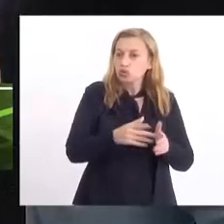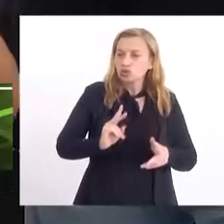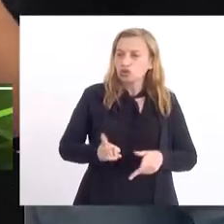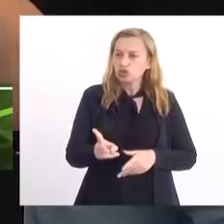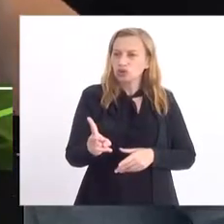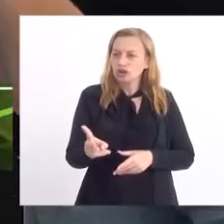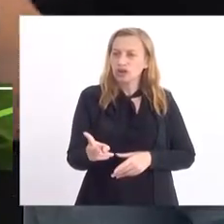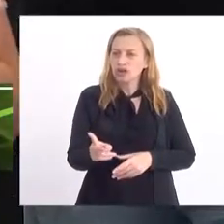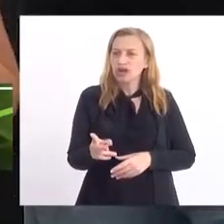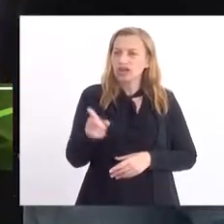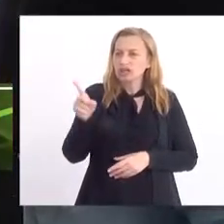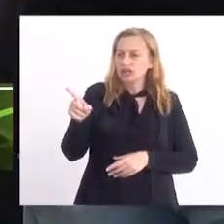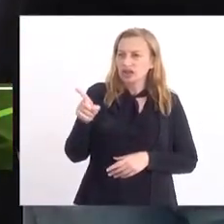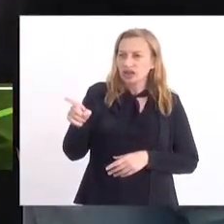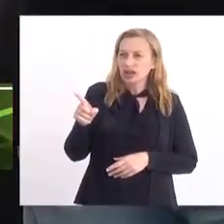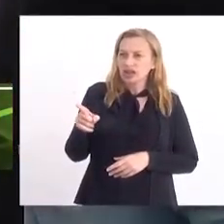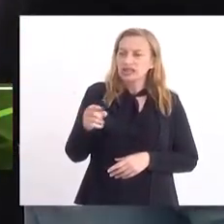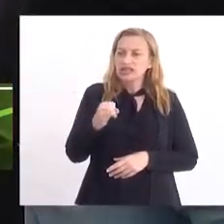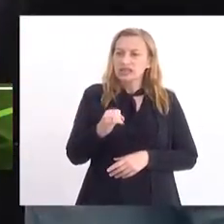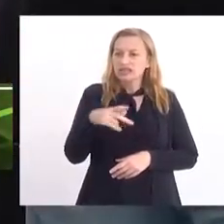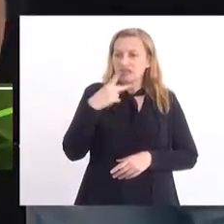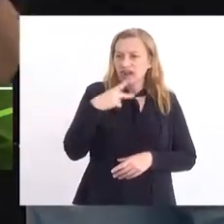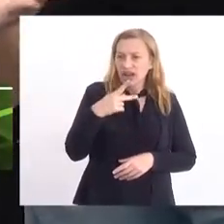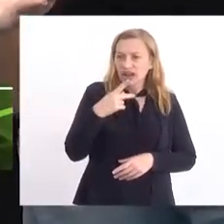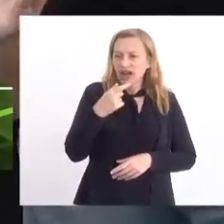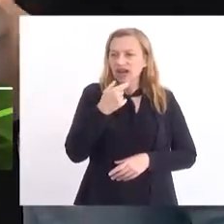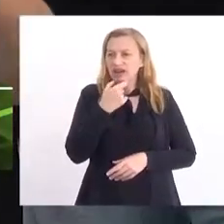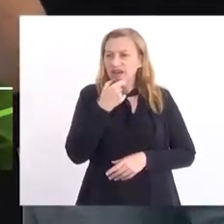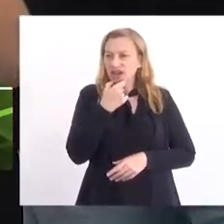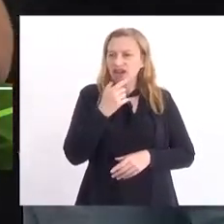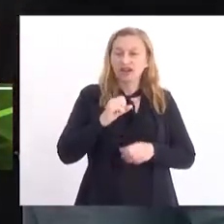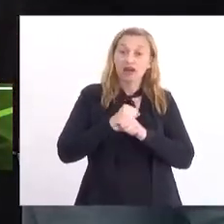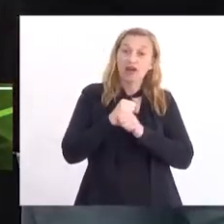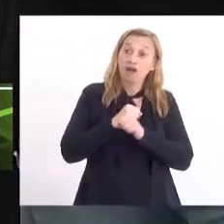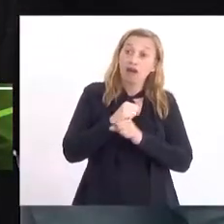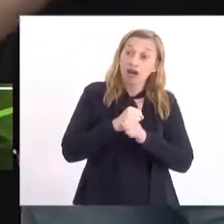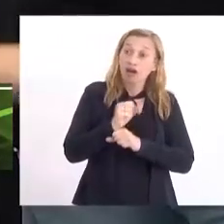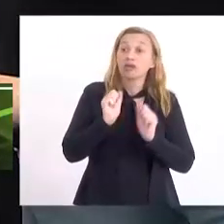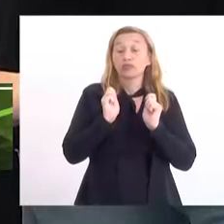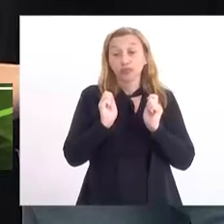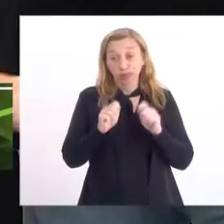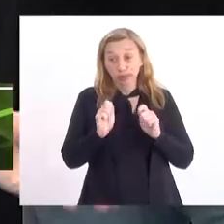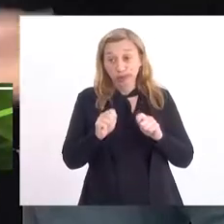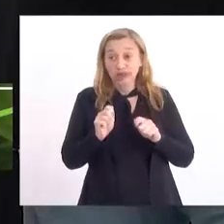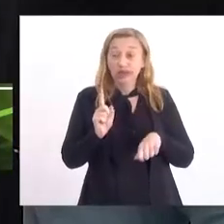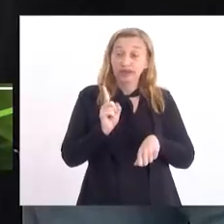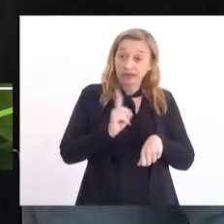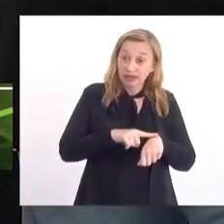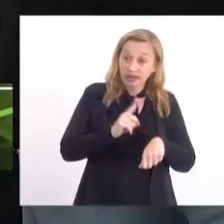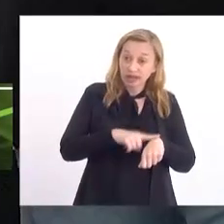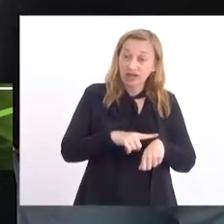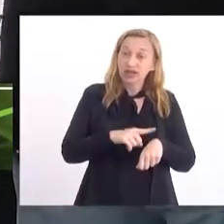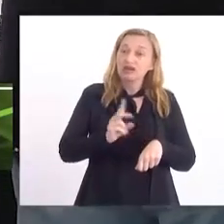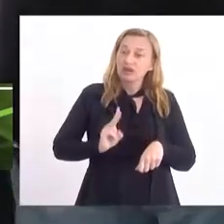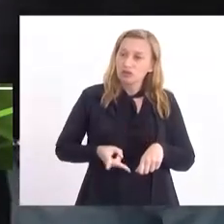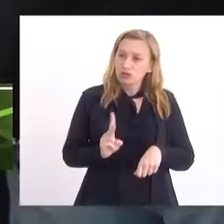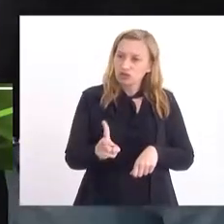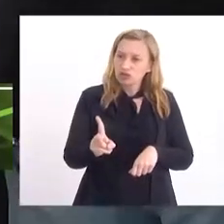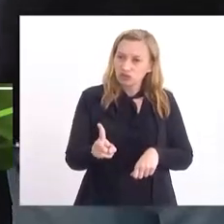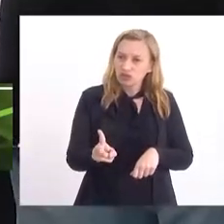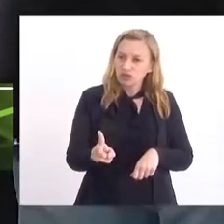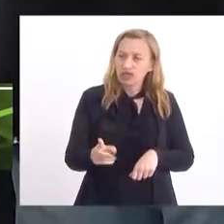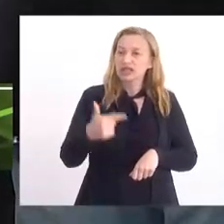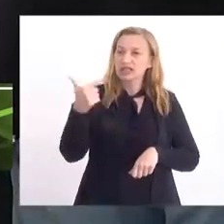estão lá, se a gente vai falar inglês, já se passou o tempo que poderia ficar. E vão ficar,